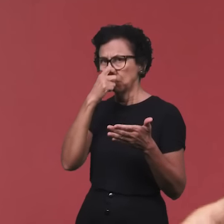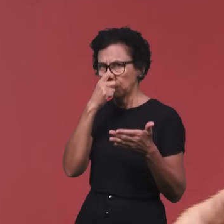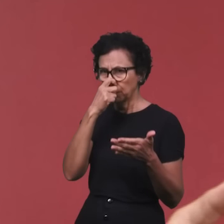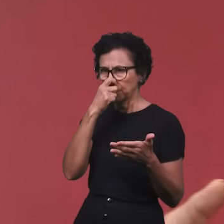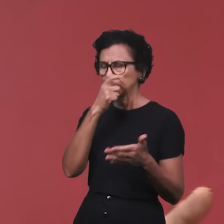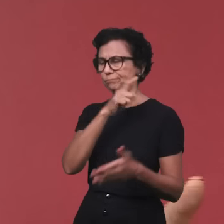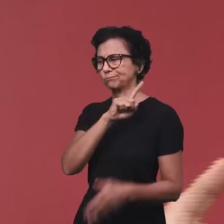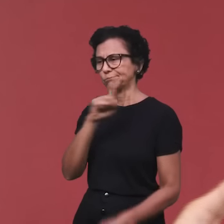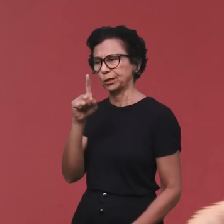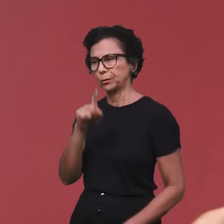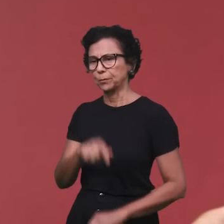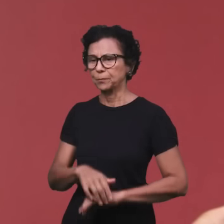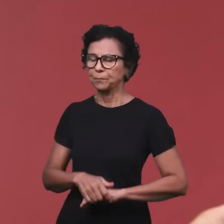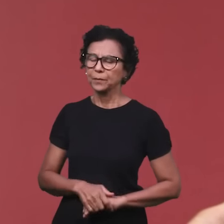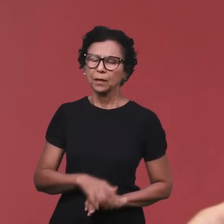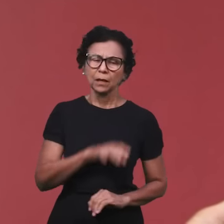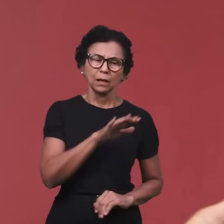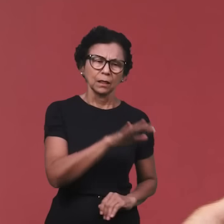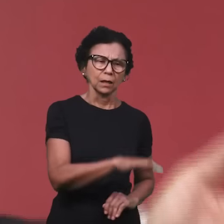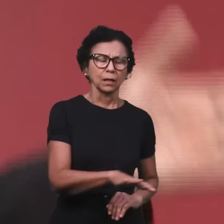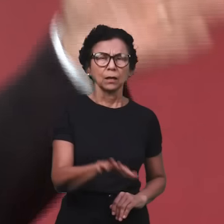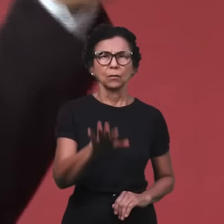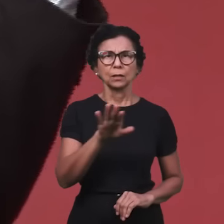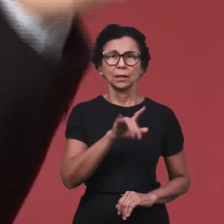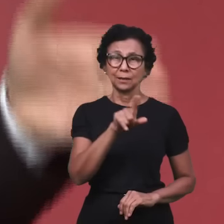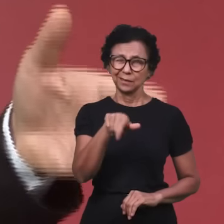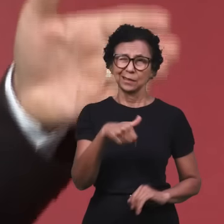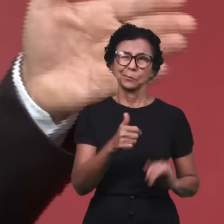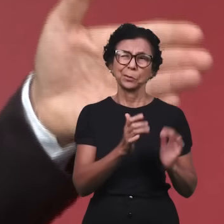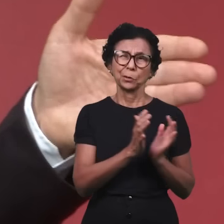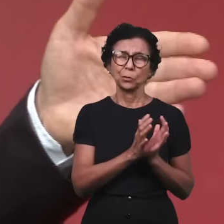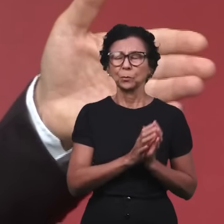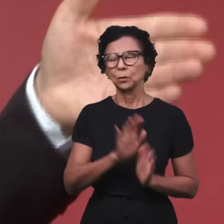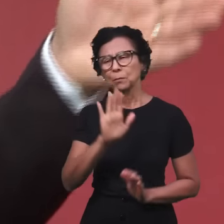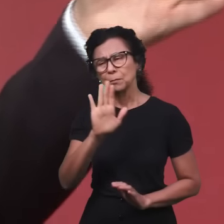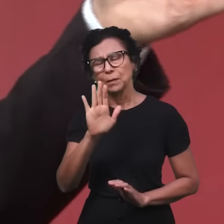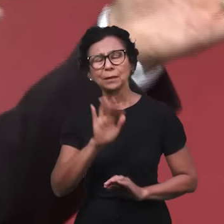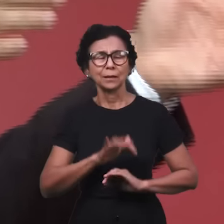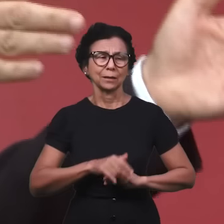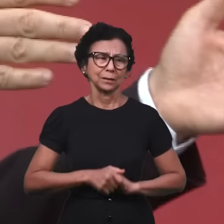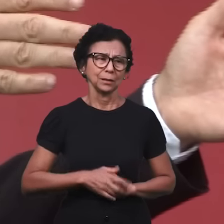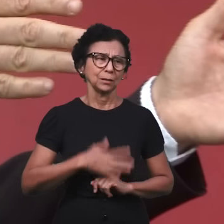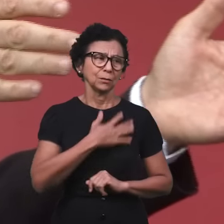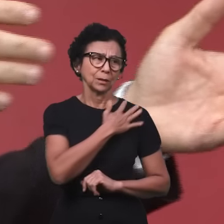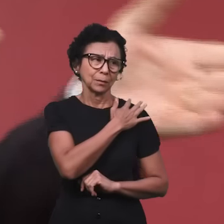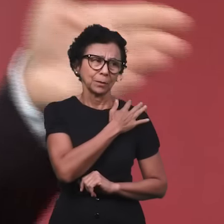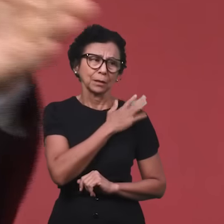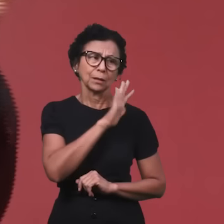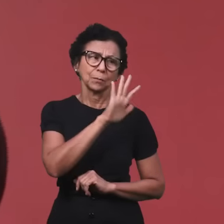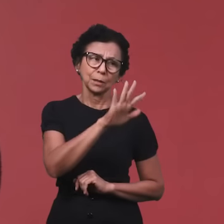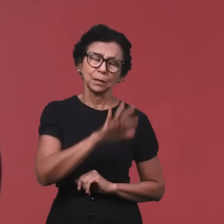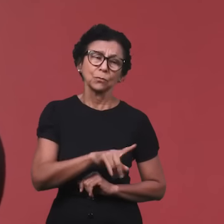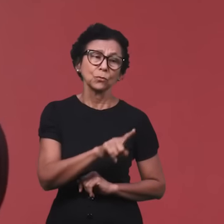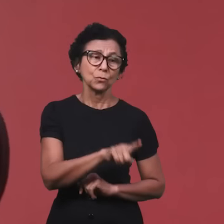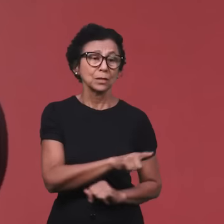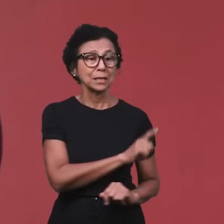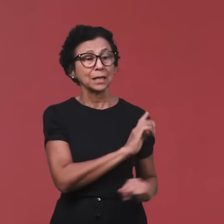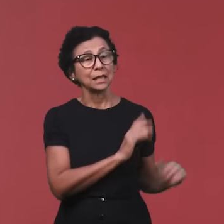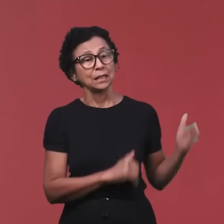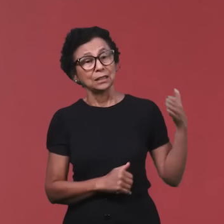Mas aí veio aquela turma do deixa disso, né, vamos assim dizer, né, aqueles pessoal que... Peraí, você teve o trabalho de vir para cá, veio até